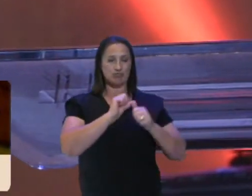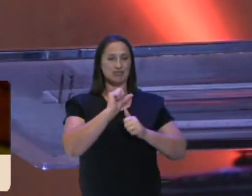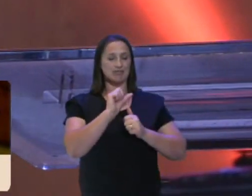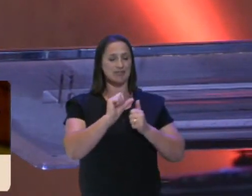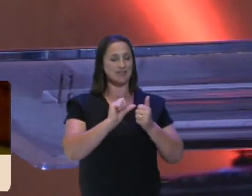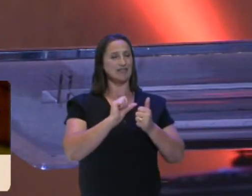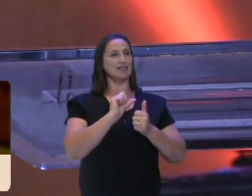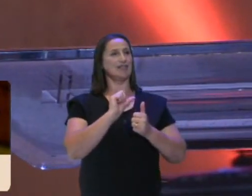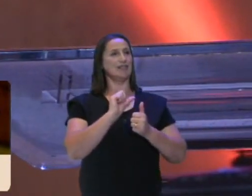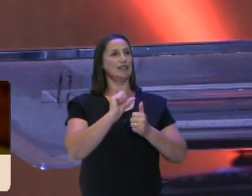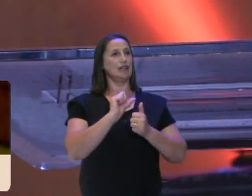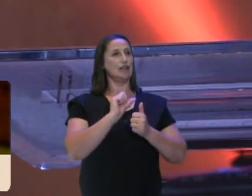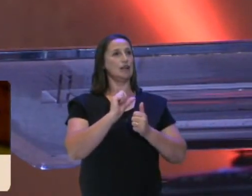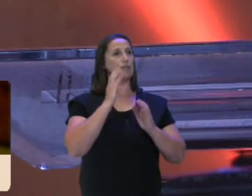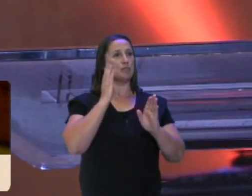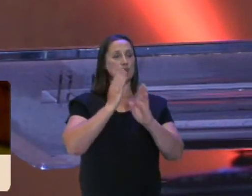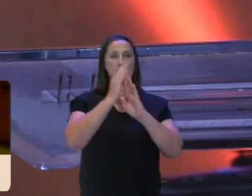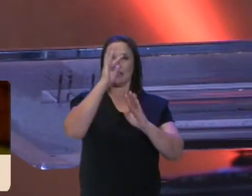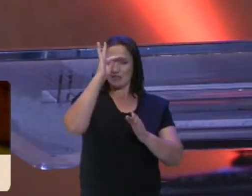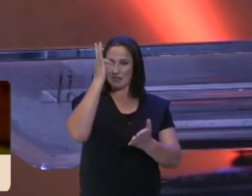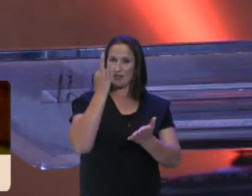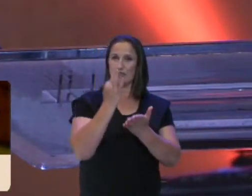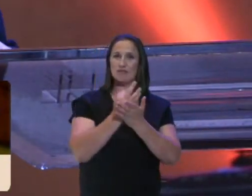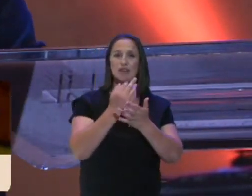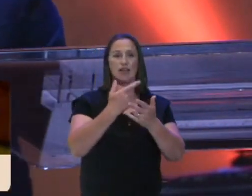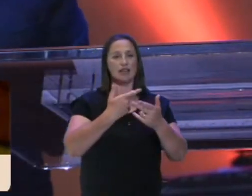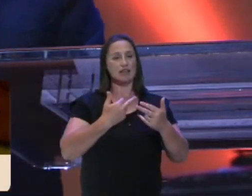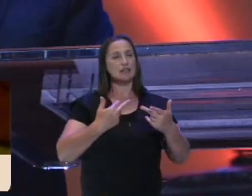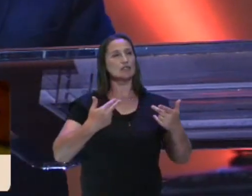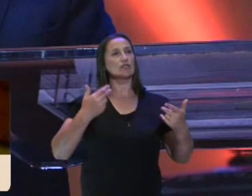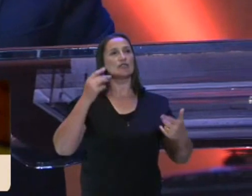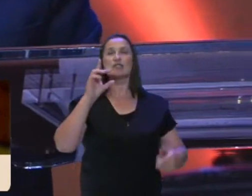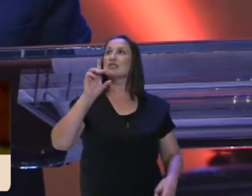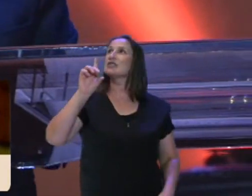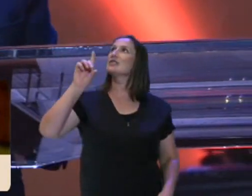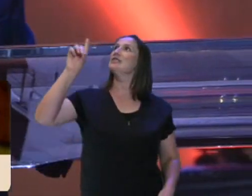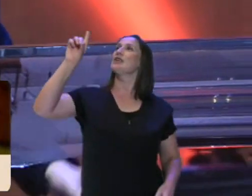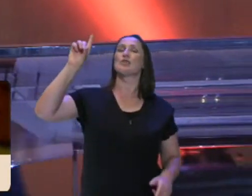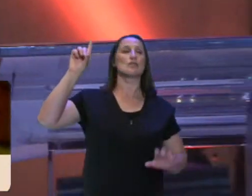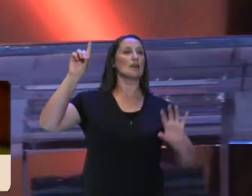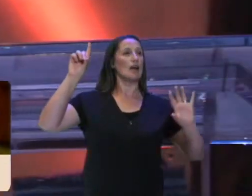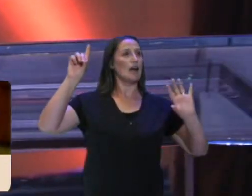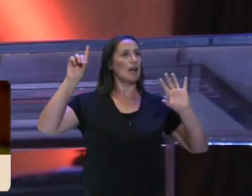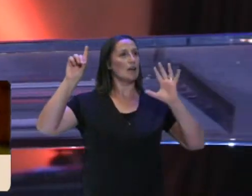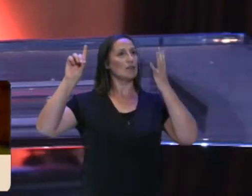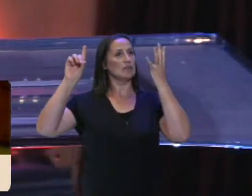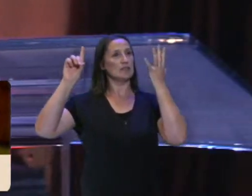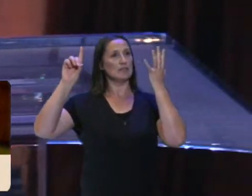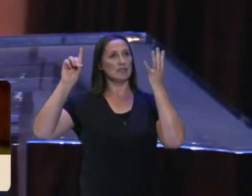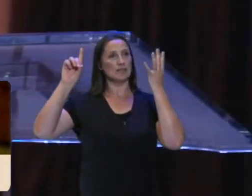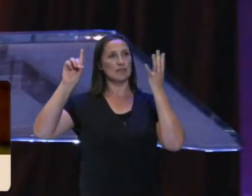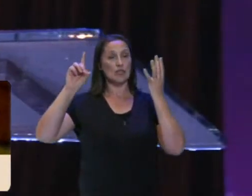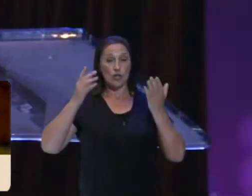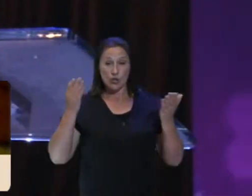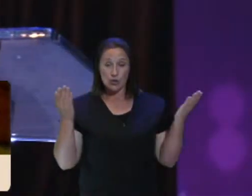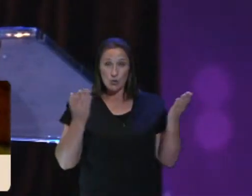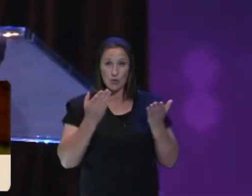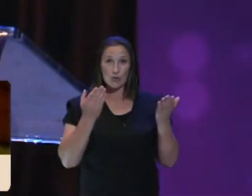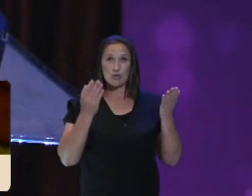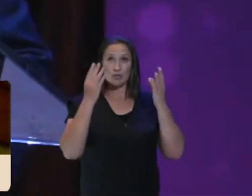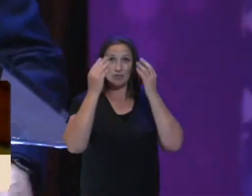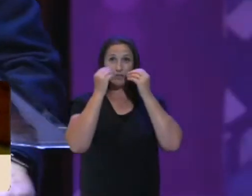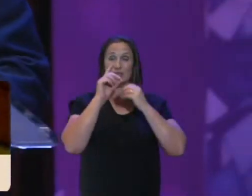pela fé, e as coisas de Deus iam acontecendo. Nessa noite o Senhor quer restaurar a tua vida,